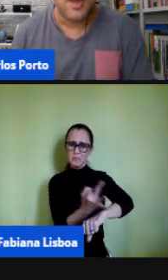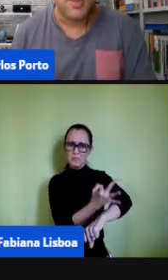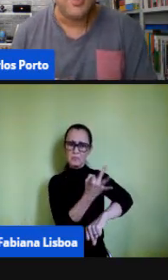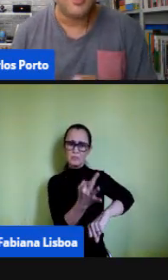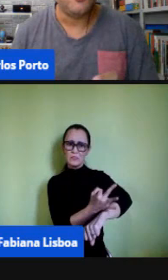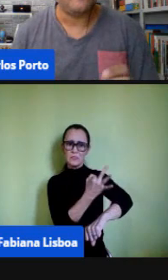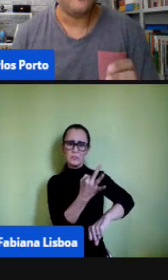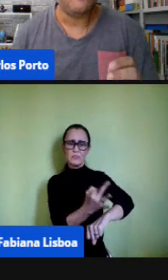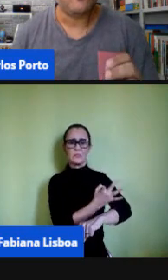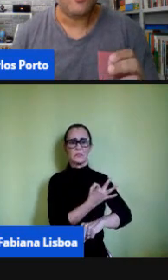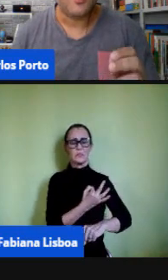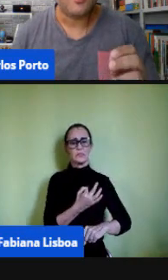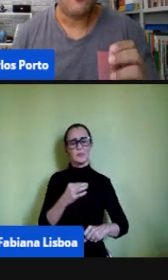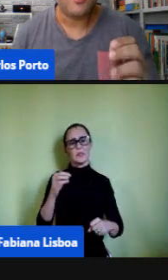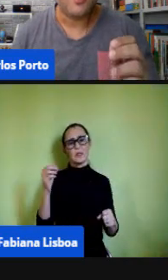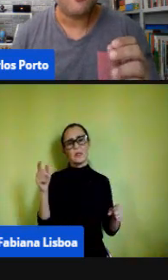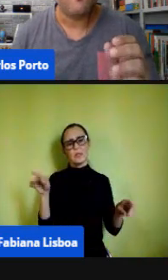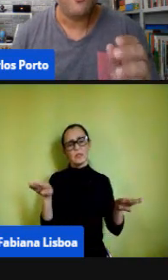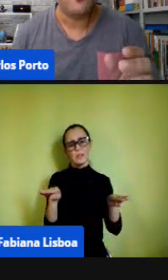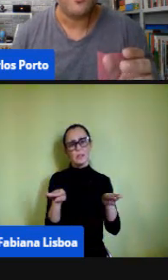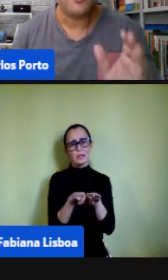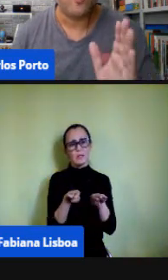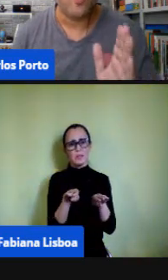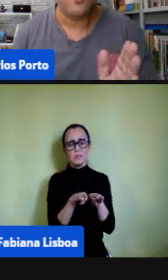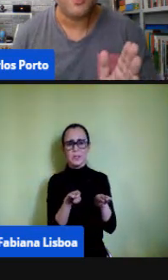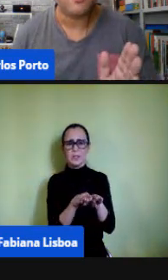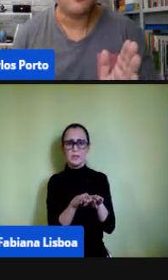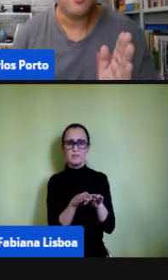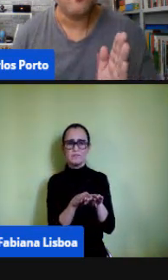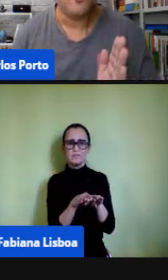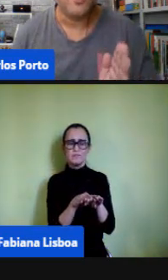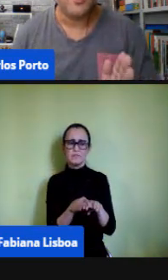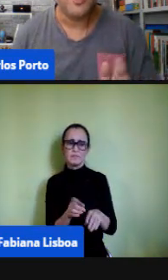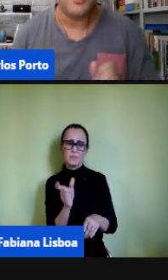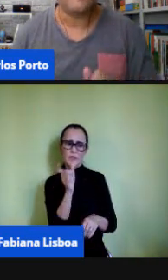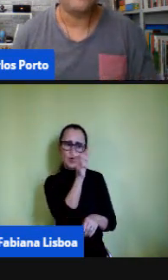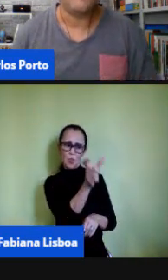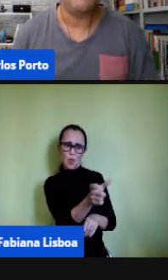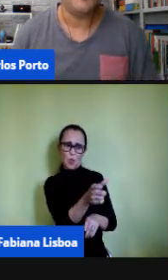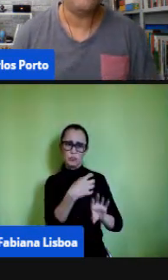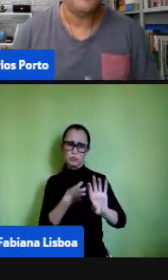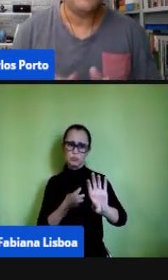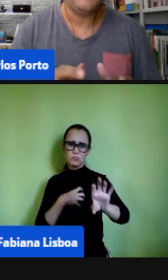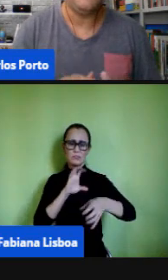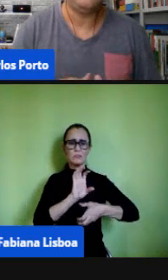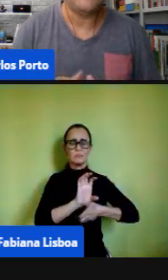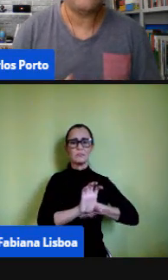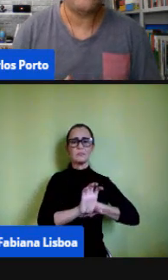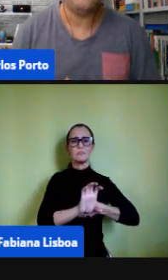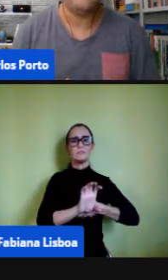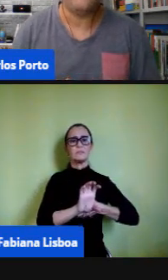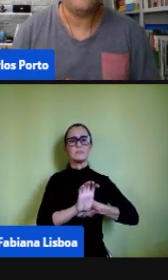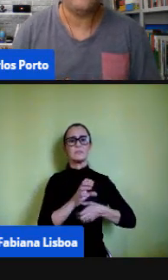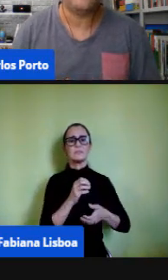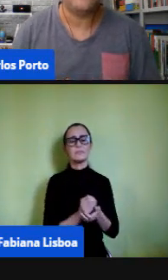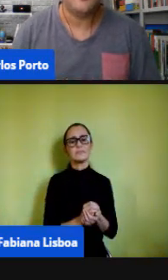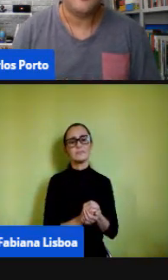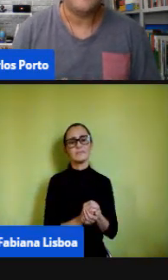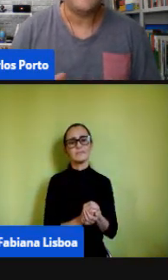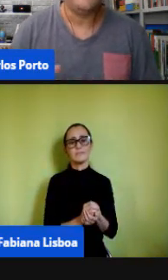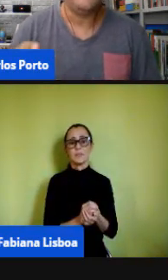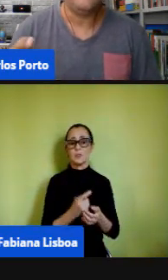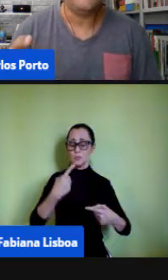outros. E aqui nós temos uma visão da comunicação, relacionamento e lidar com os